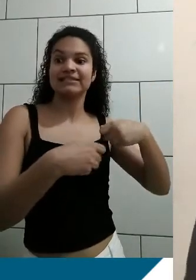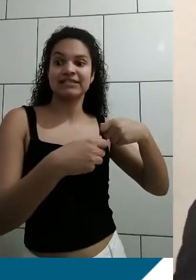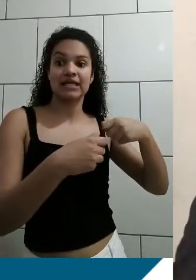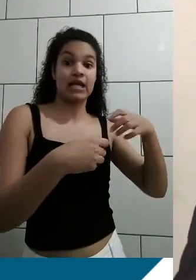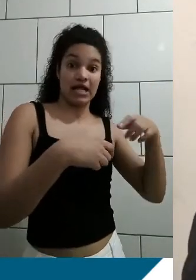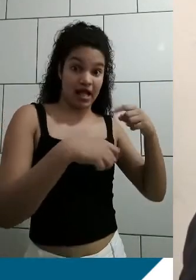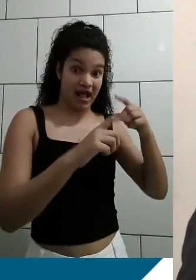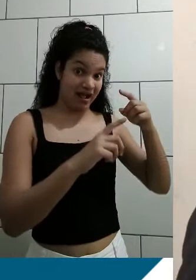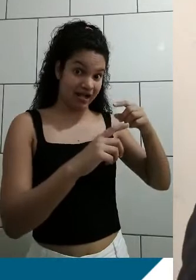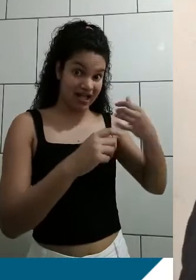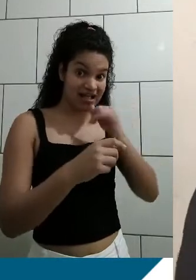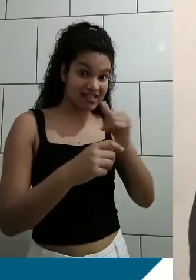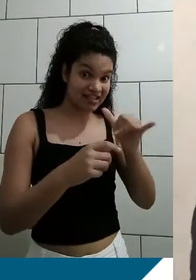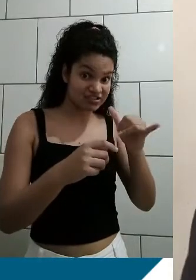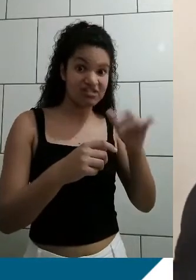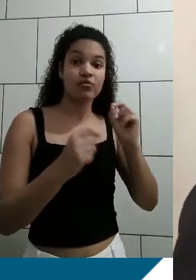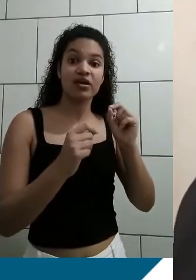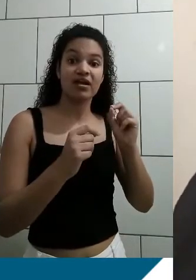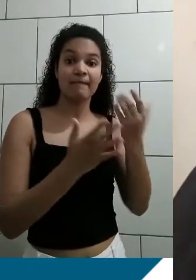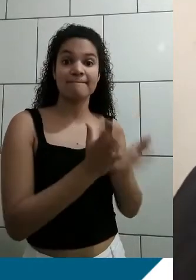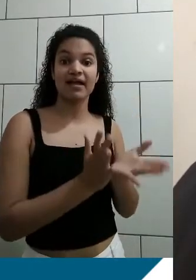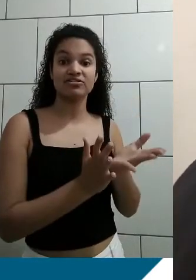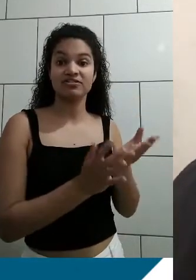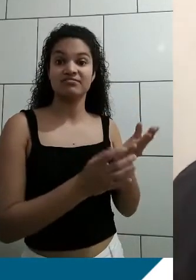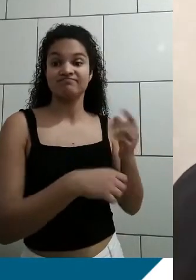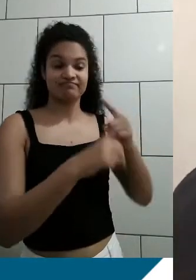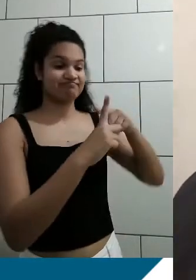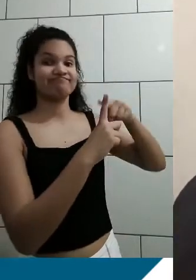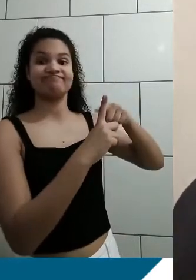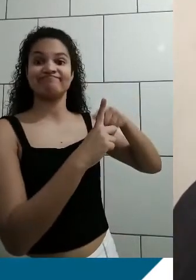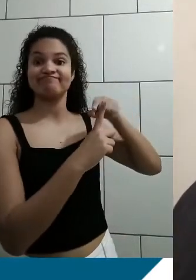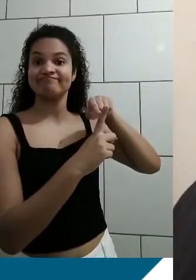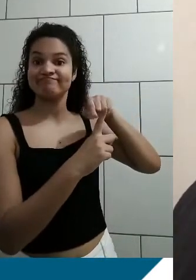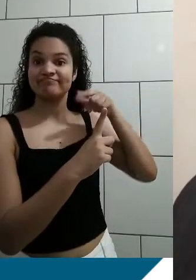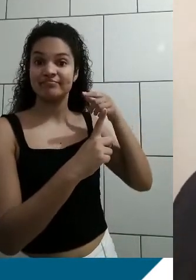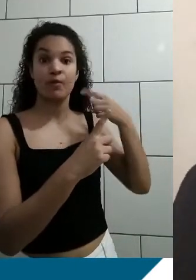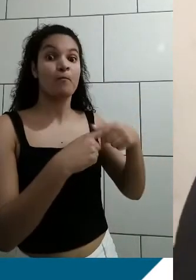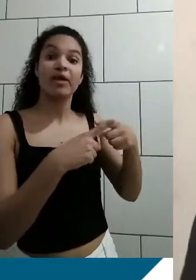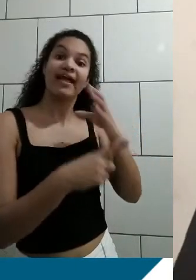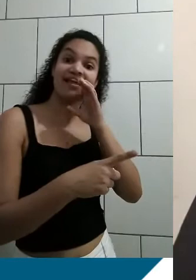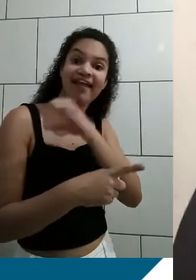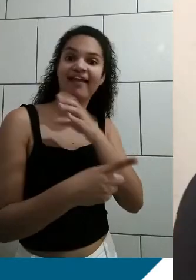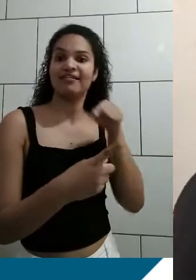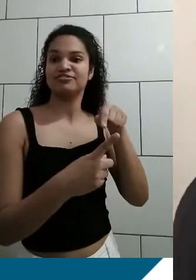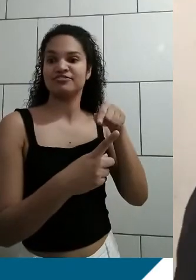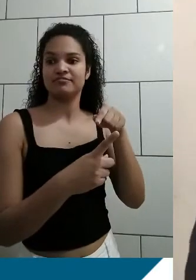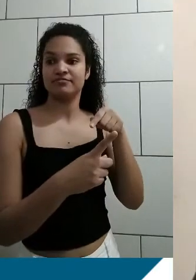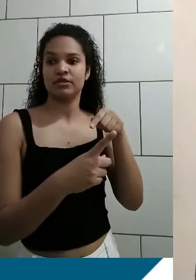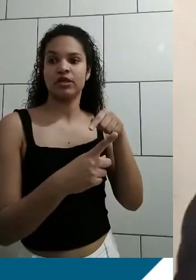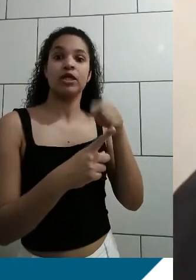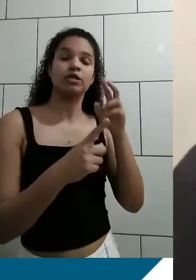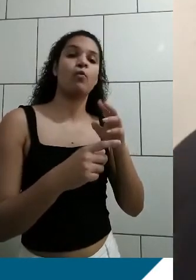é justamente o grande objetivo do motor, uma parte é utilizada na forma de energia mecânica. Então, a primeira ideia que a gente